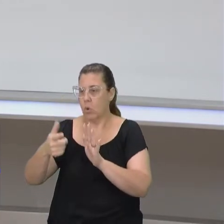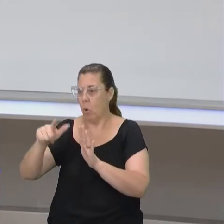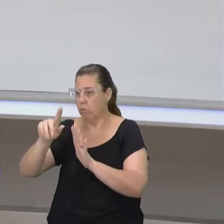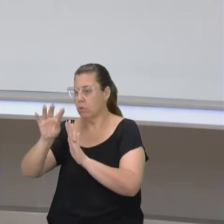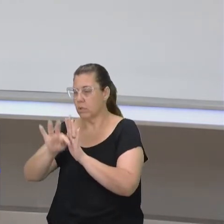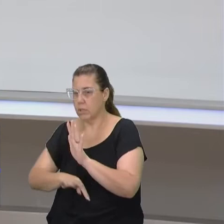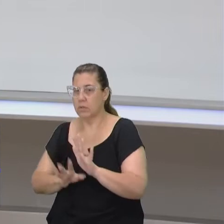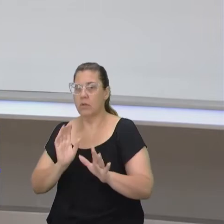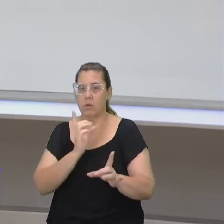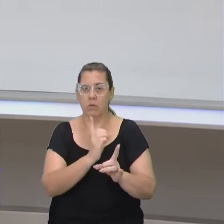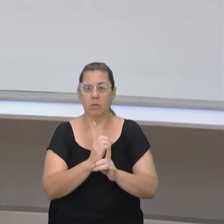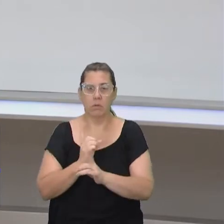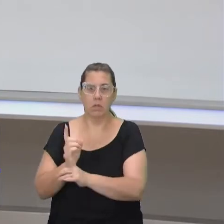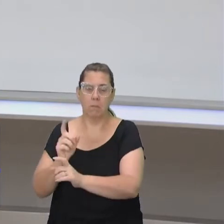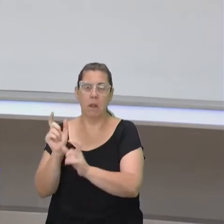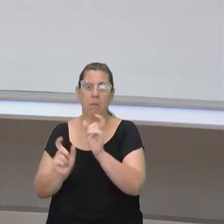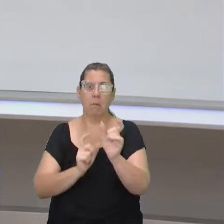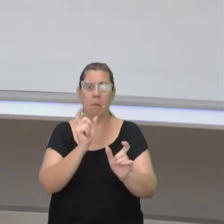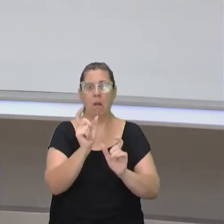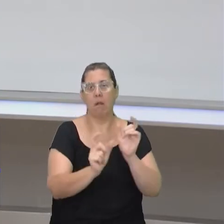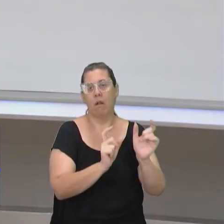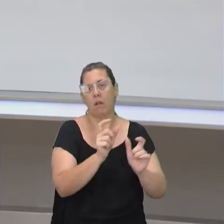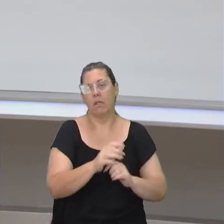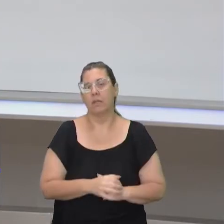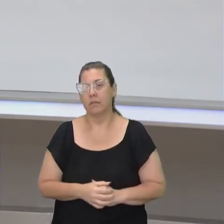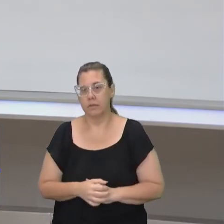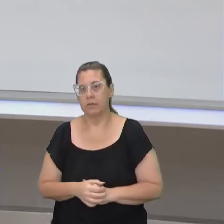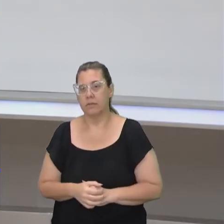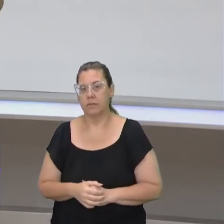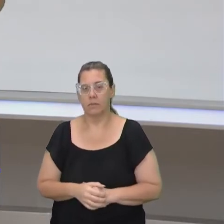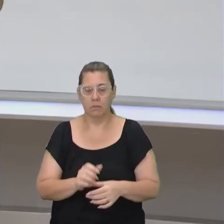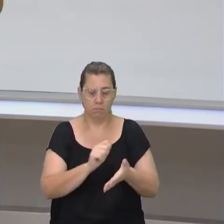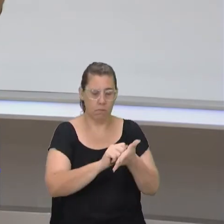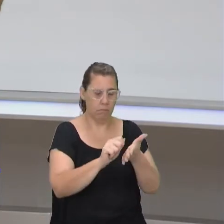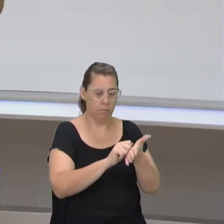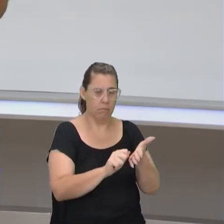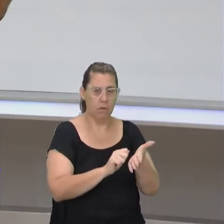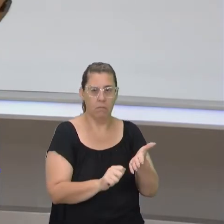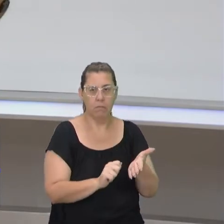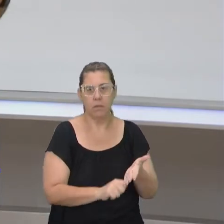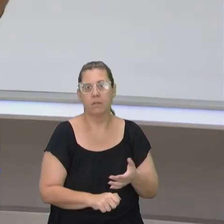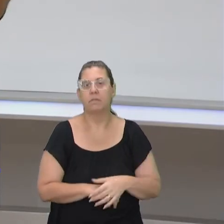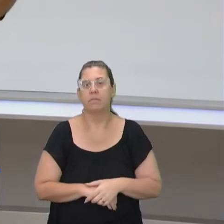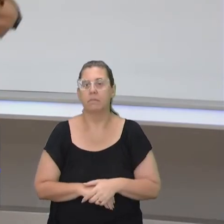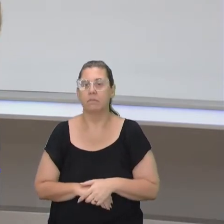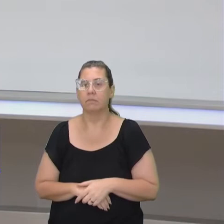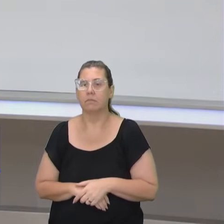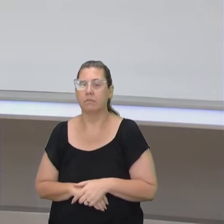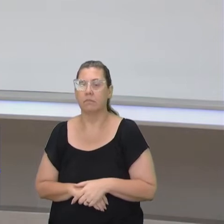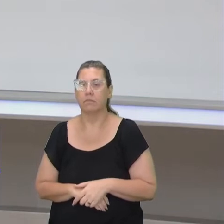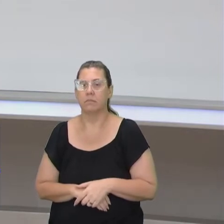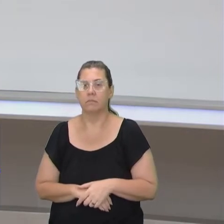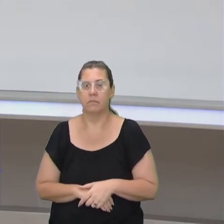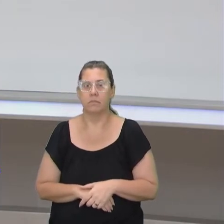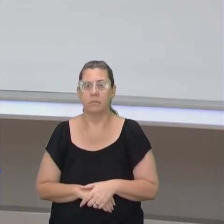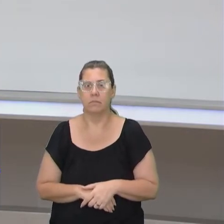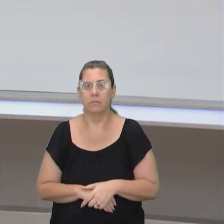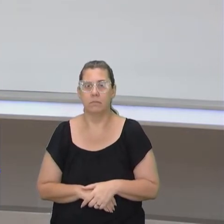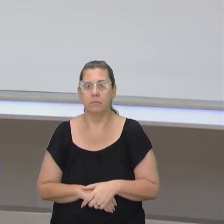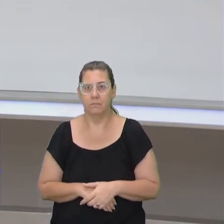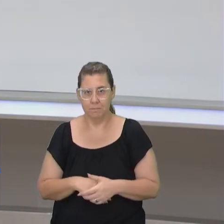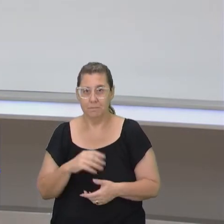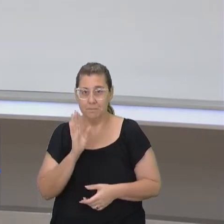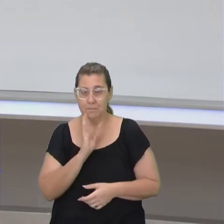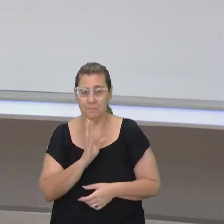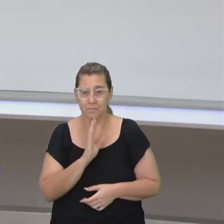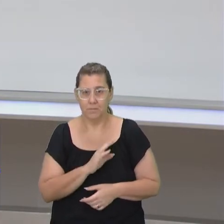ler earthquake como terremoto. E é uma palavra a mais que você vai sublinhar e vai aumentando o seu vocabulário. Vai aumentando o seu vocabulário. Lindo isso,